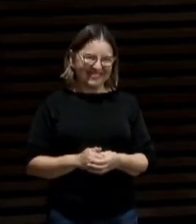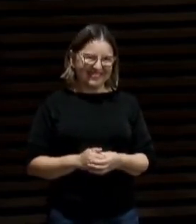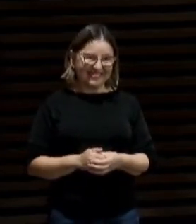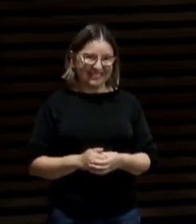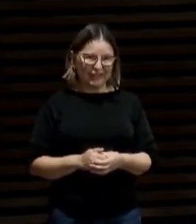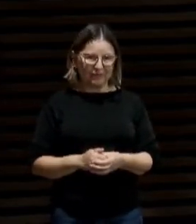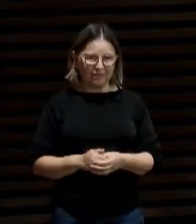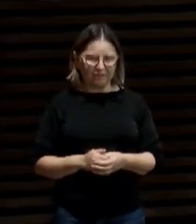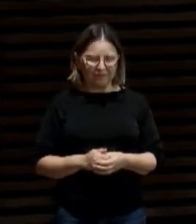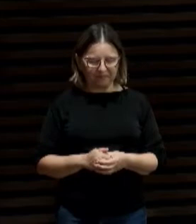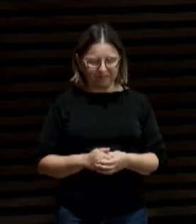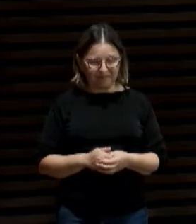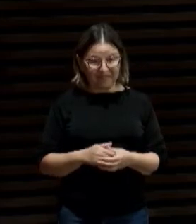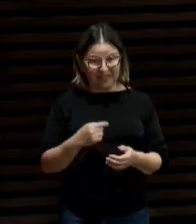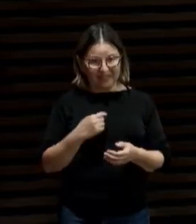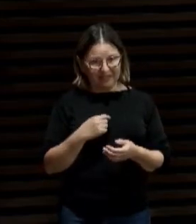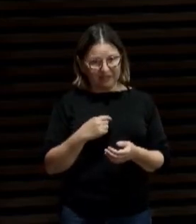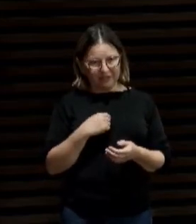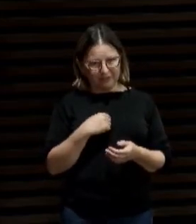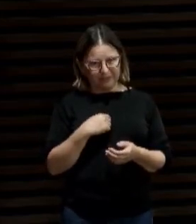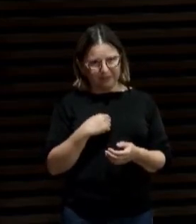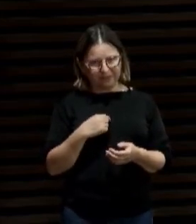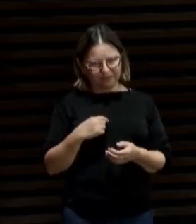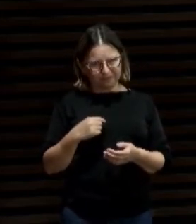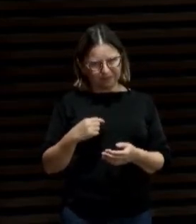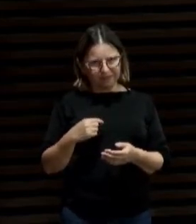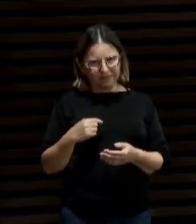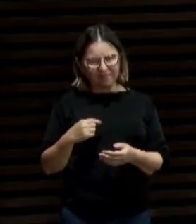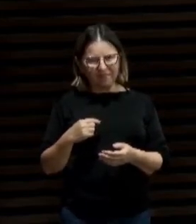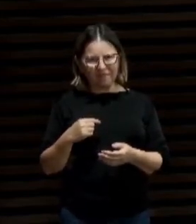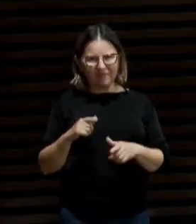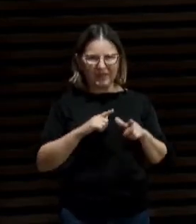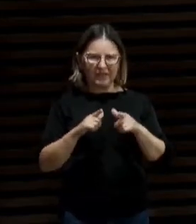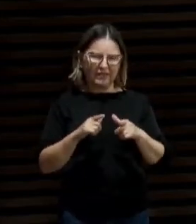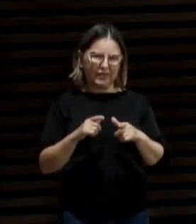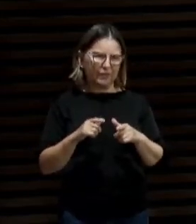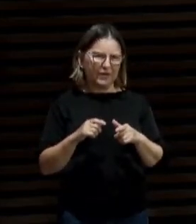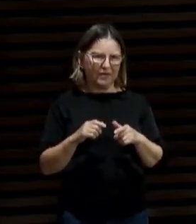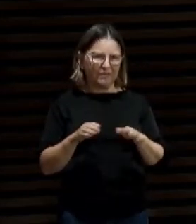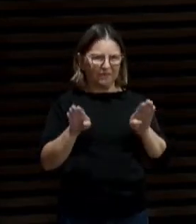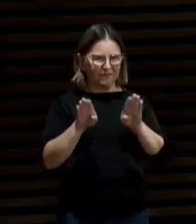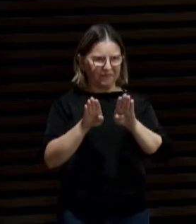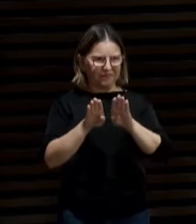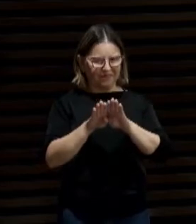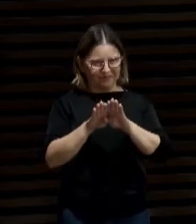Esses dias eu estava indo embora do escritório, 6 da tarde, fechei a porta, entrei no elevador, a hora que eu encontrei um rapaz no